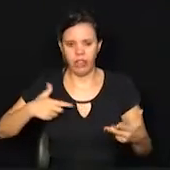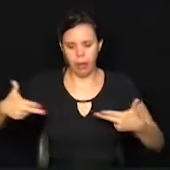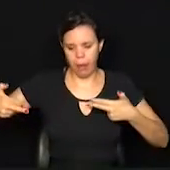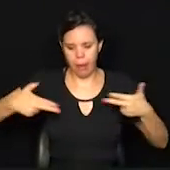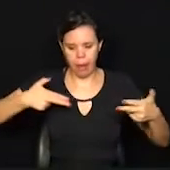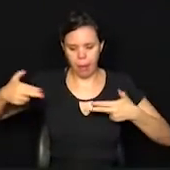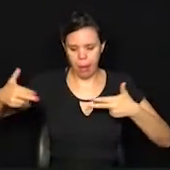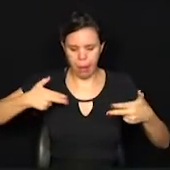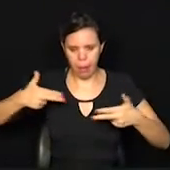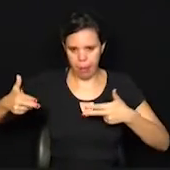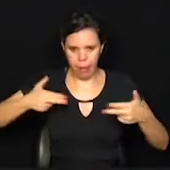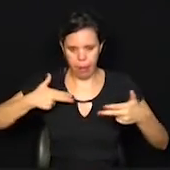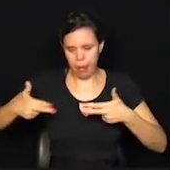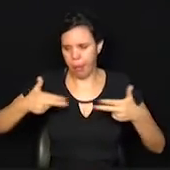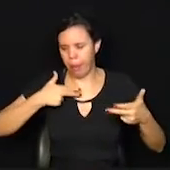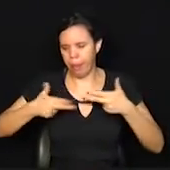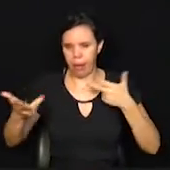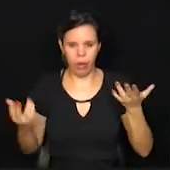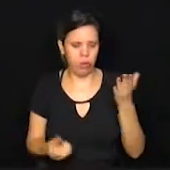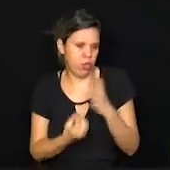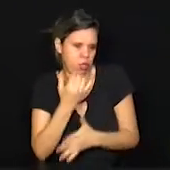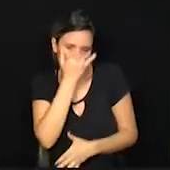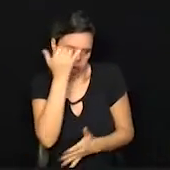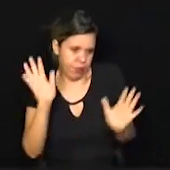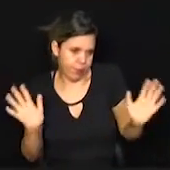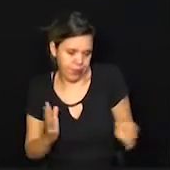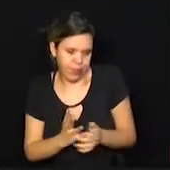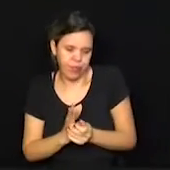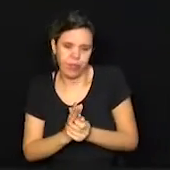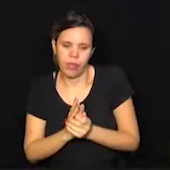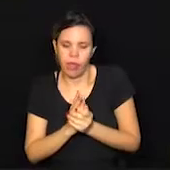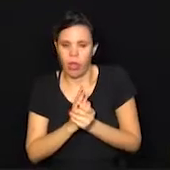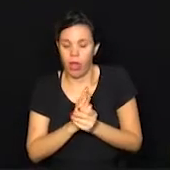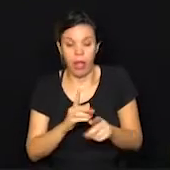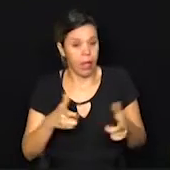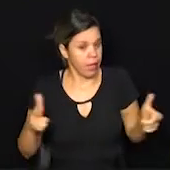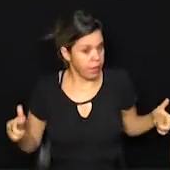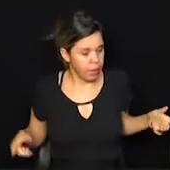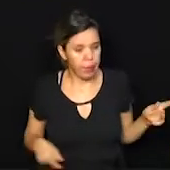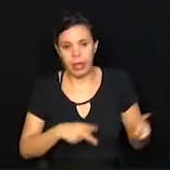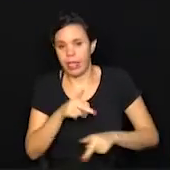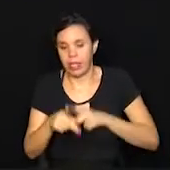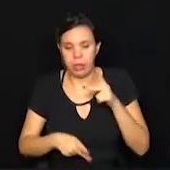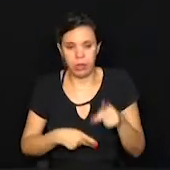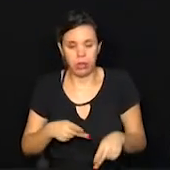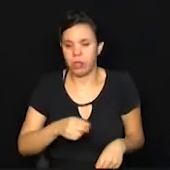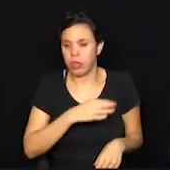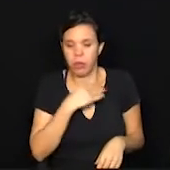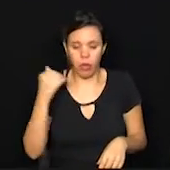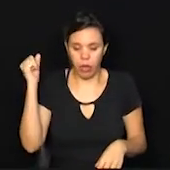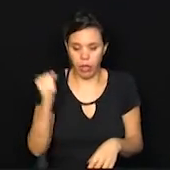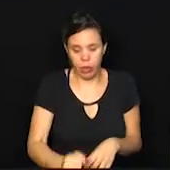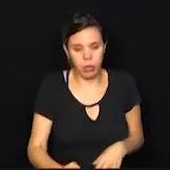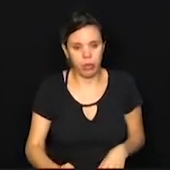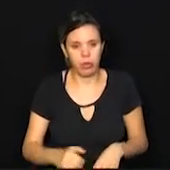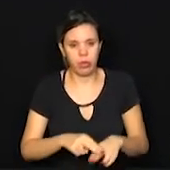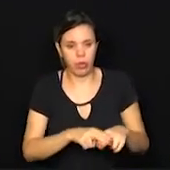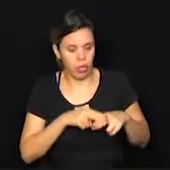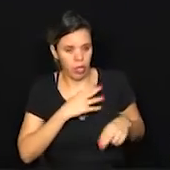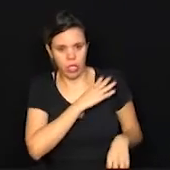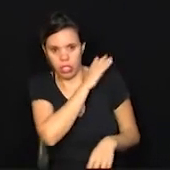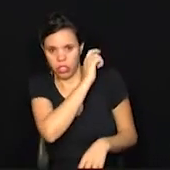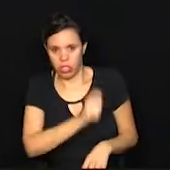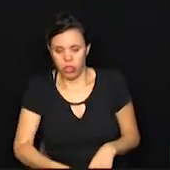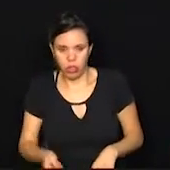você tava armado você resistiu troca de bala mas a maioria a imensa maioria das pessoas que foram assassinados pela ditadura já tinham sido